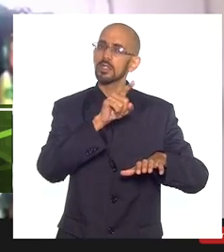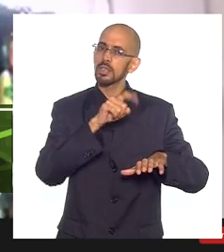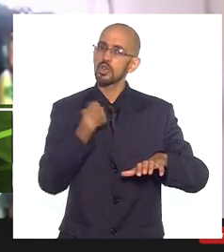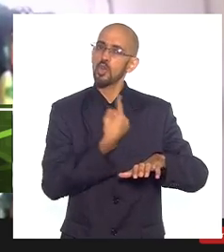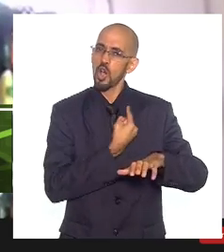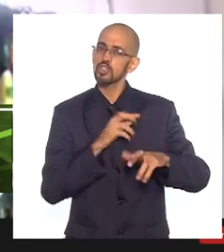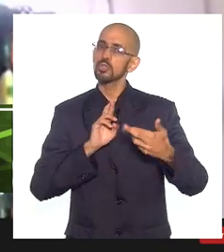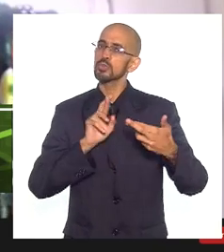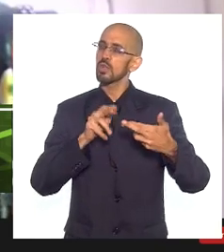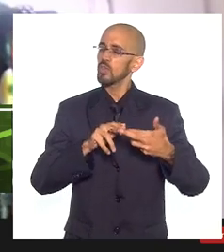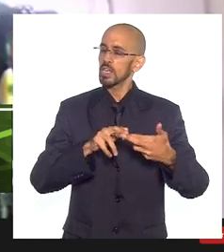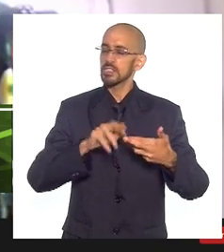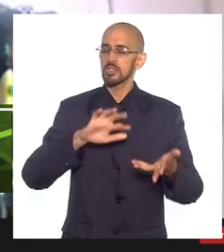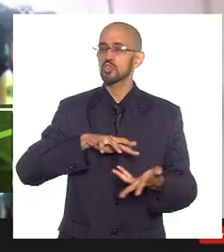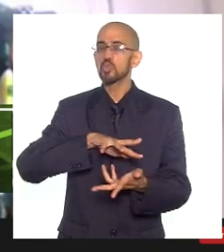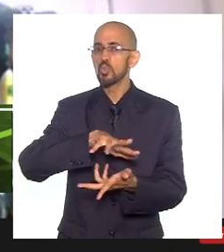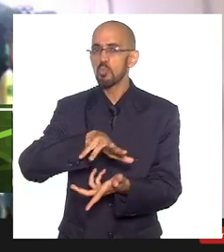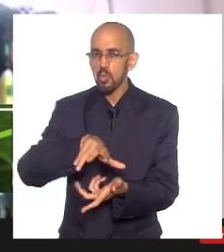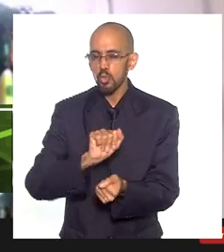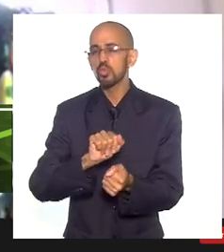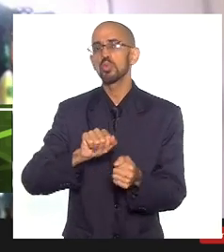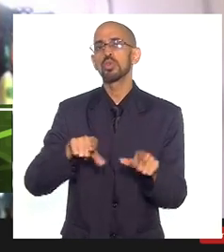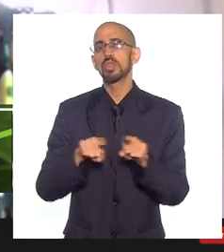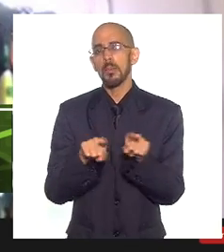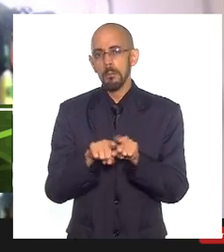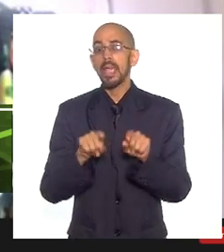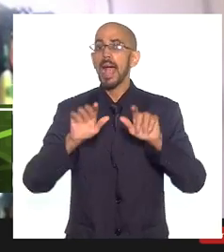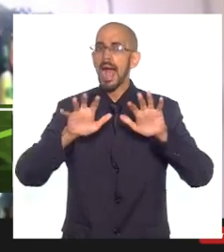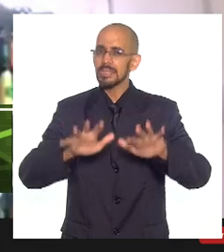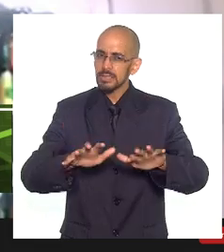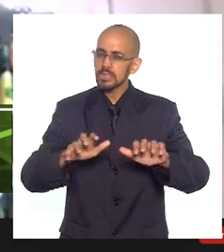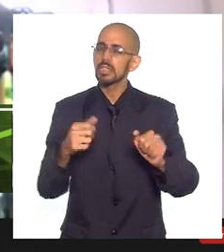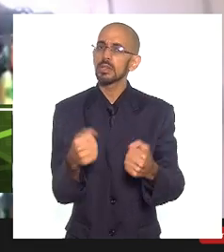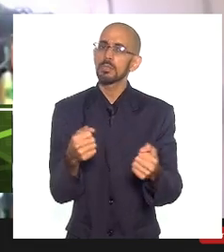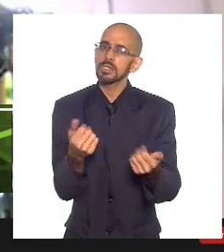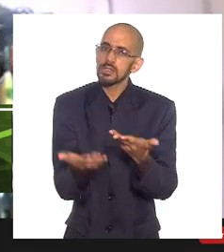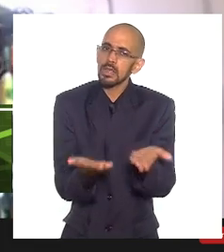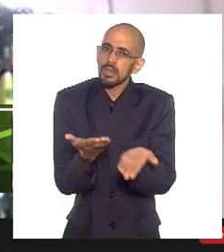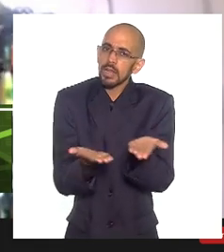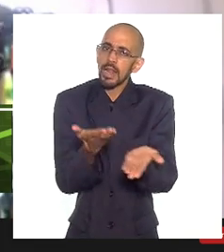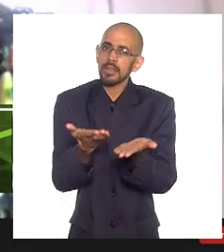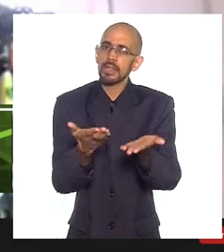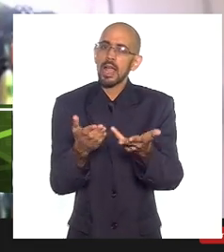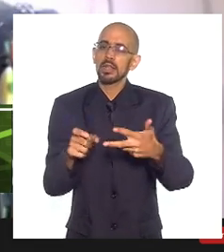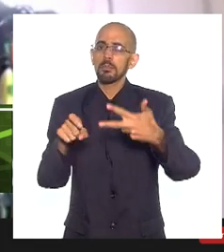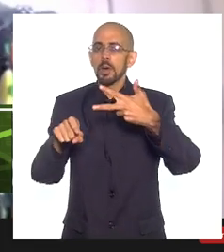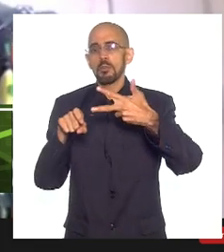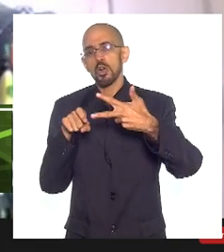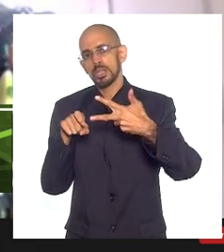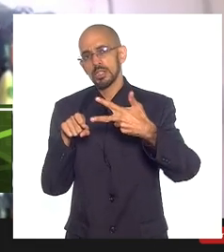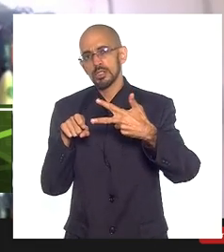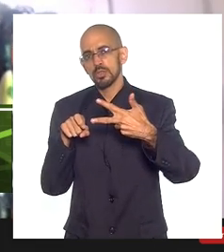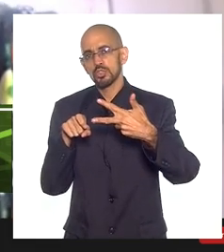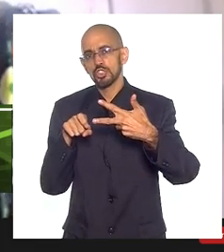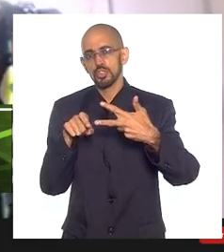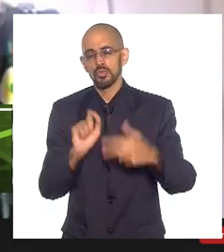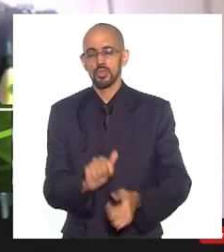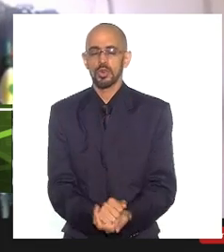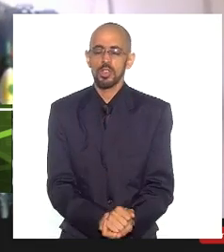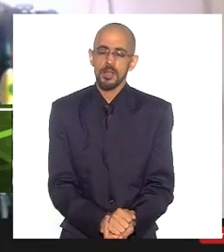mas no mundo todo e é assim que ela deve ser tratada pelo poder executivo do nosso Estado. É preciso